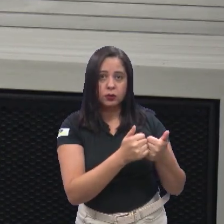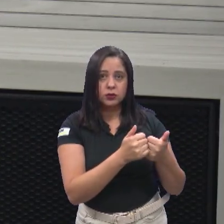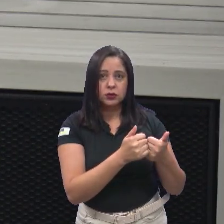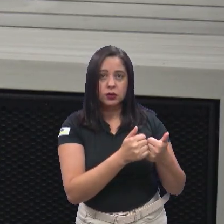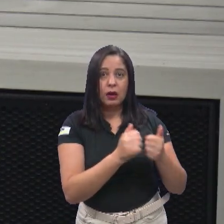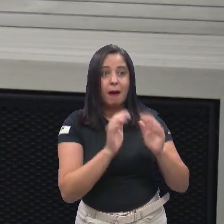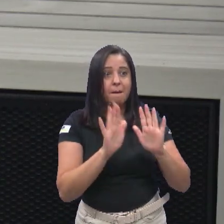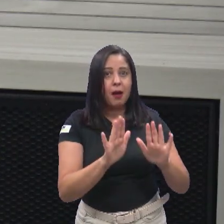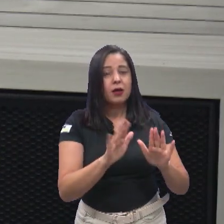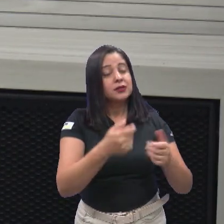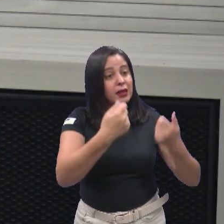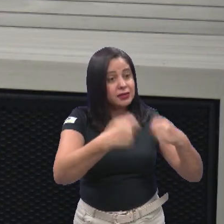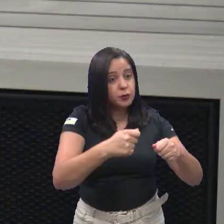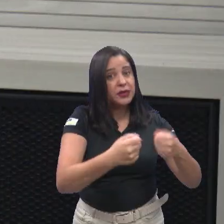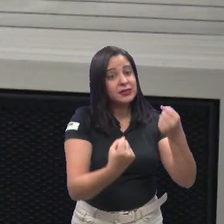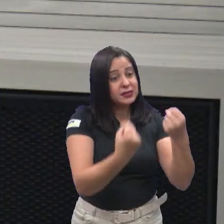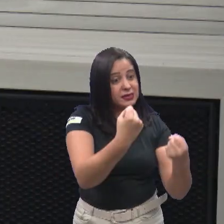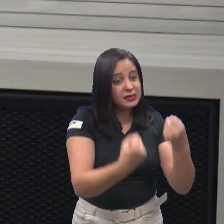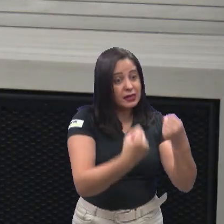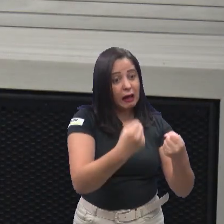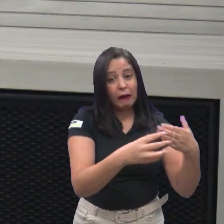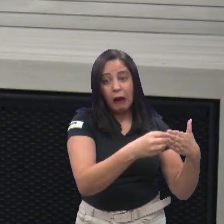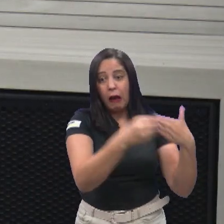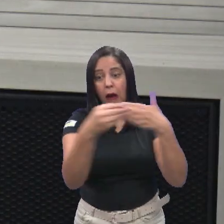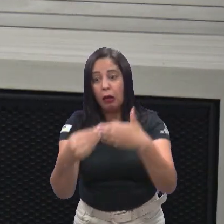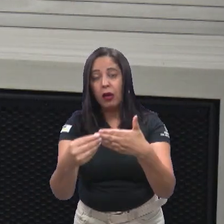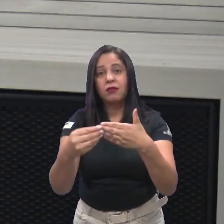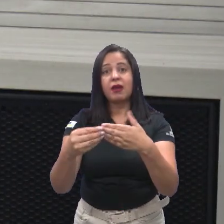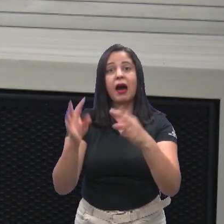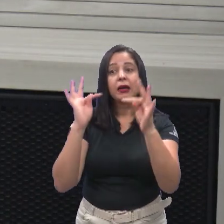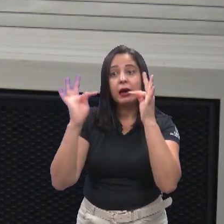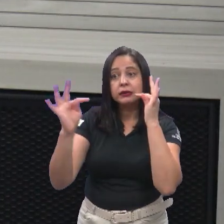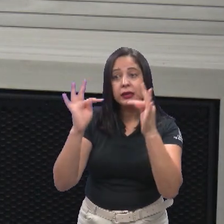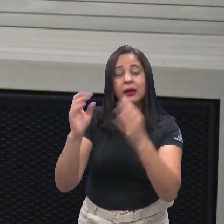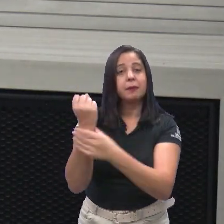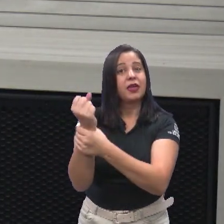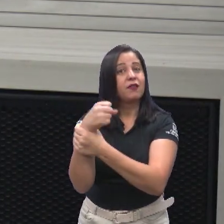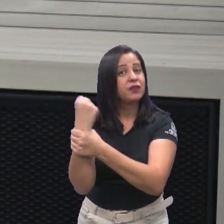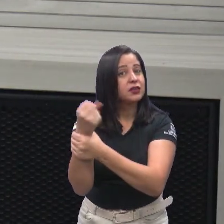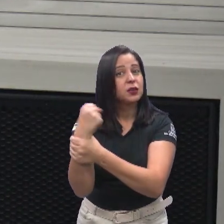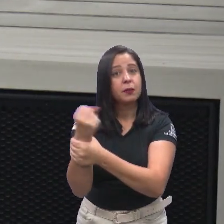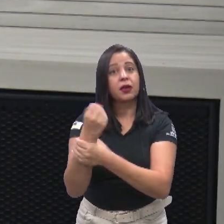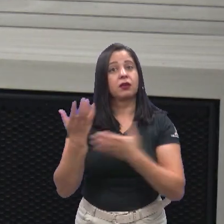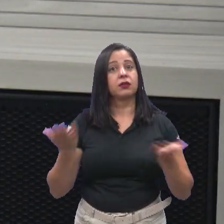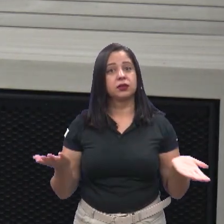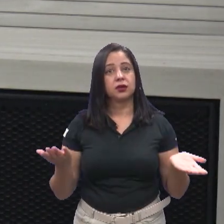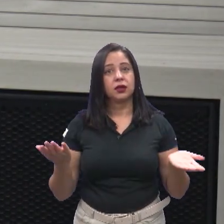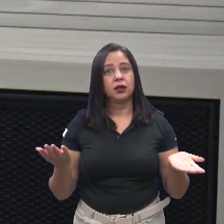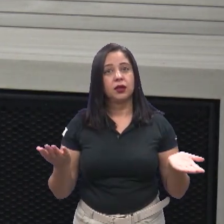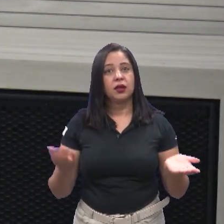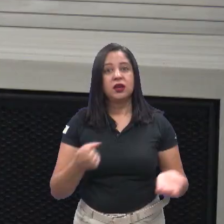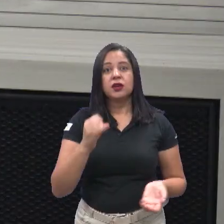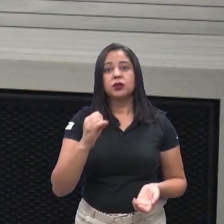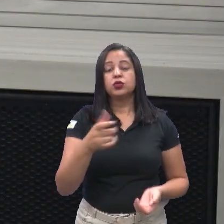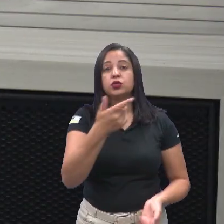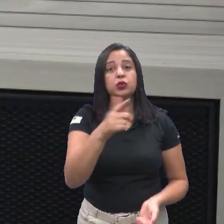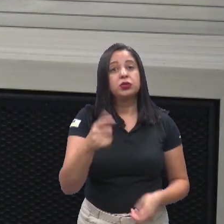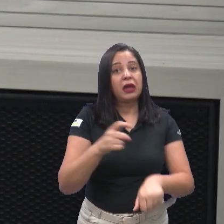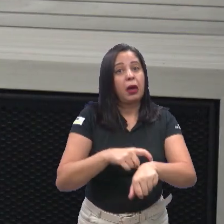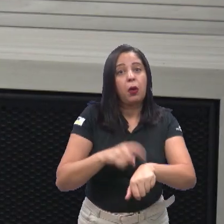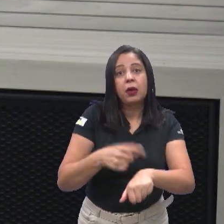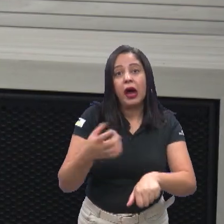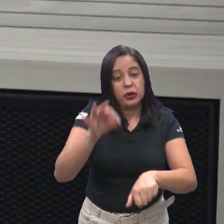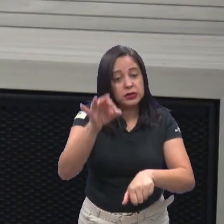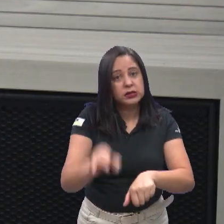para ter um atendimento do médico, do que no final de semana quando você quer levar o seu filho, de repente, para passear num parque. Você não tem horário, você não